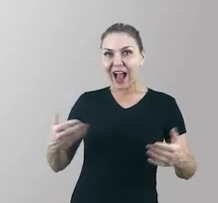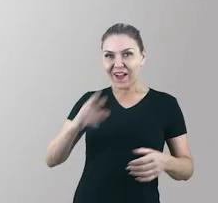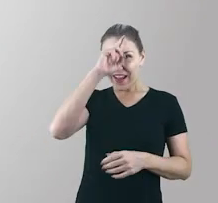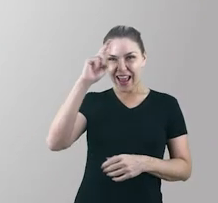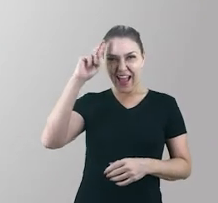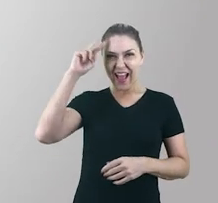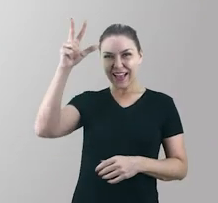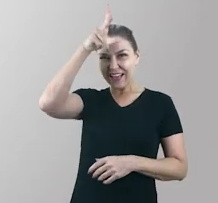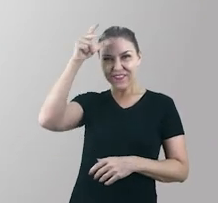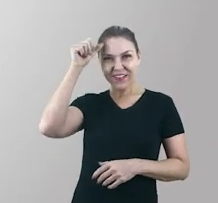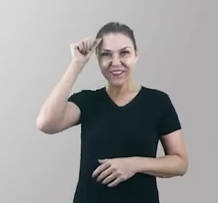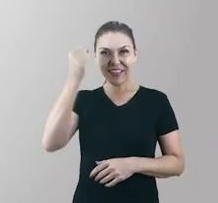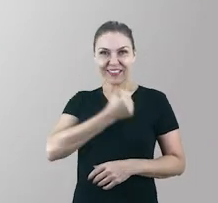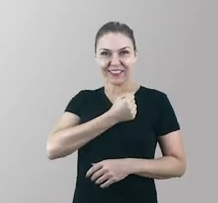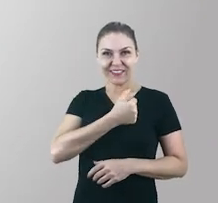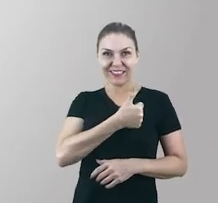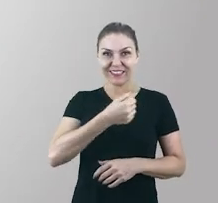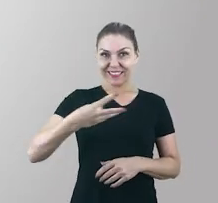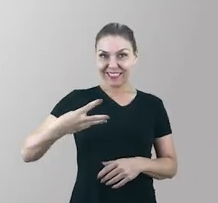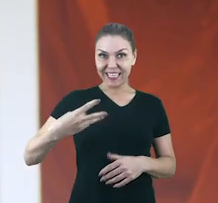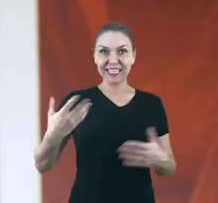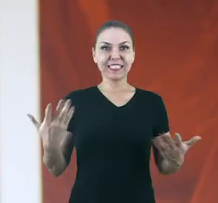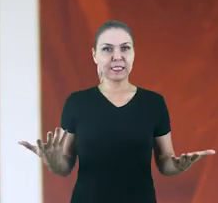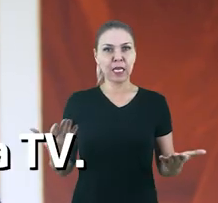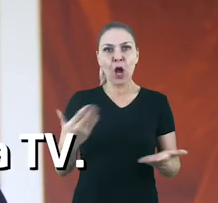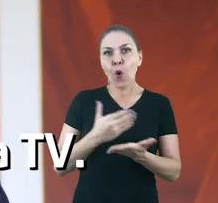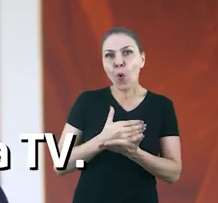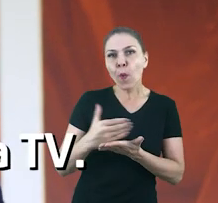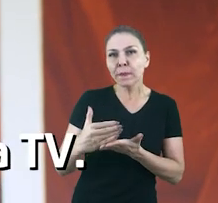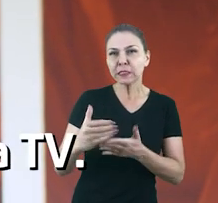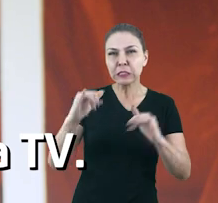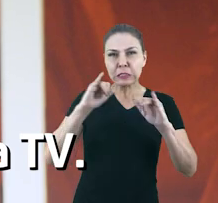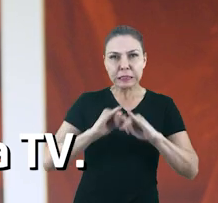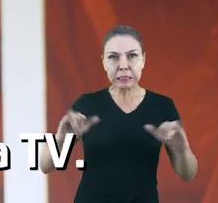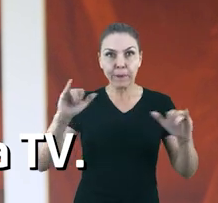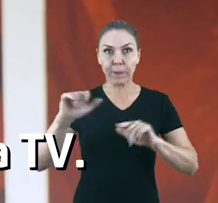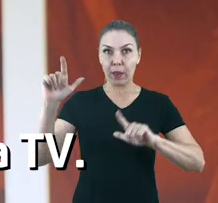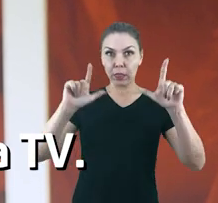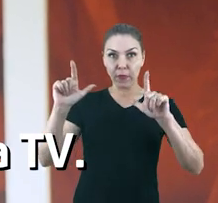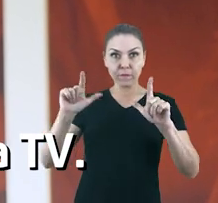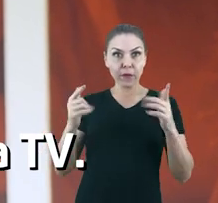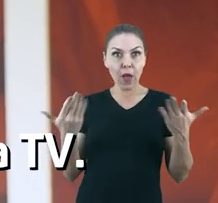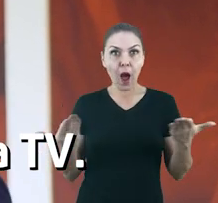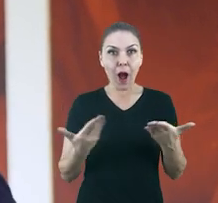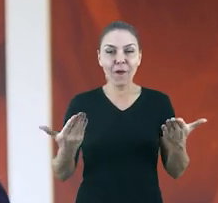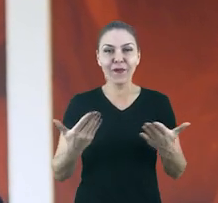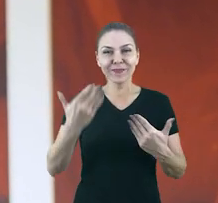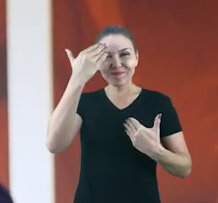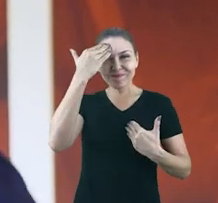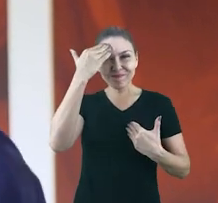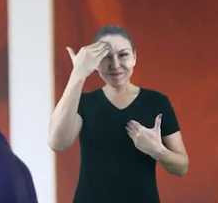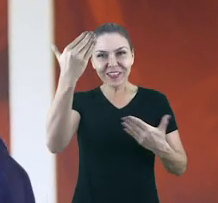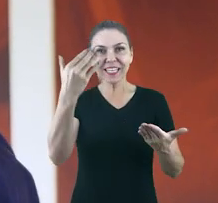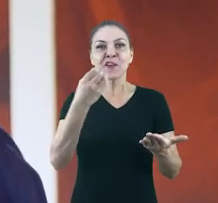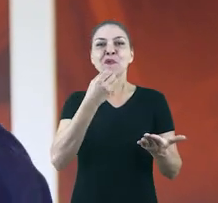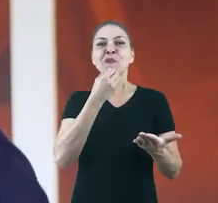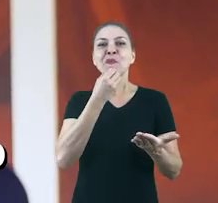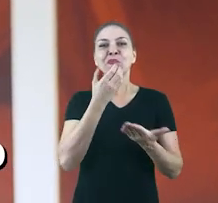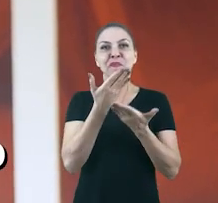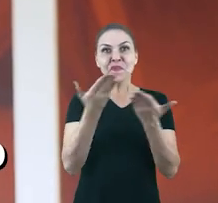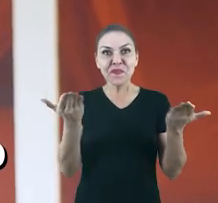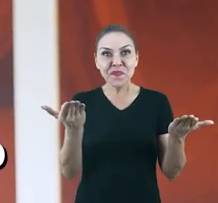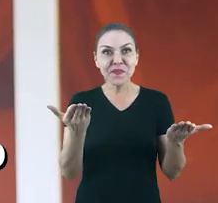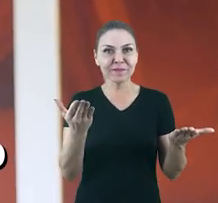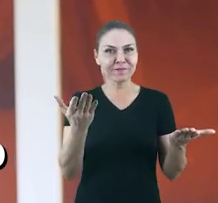Agora é Roque Prefeito 13. Estamos nos primeiros dias de campanha na TV e eu estou aqui para agradecer